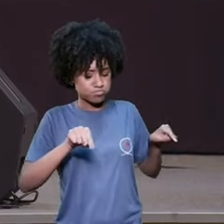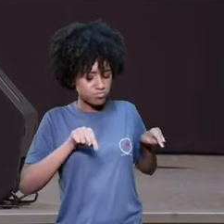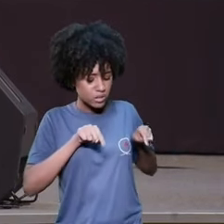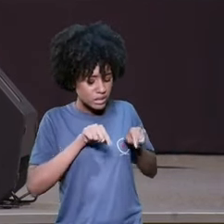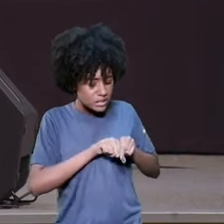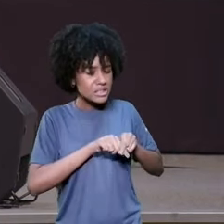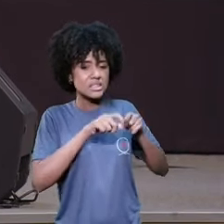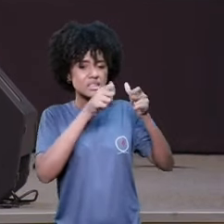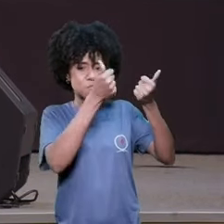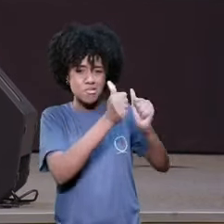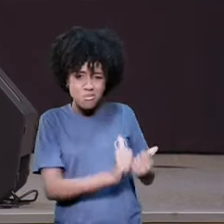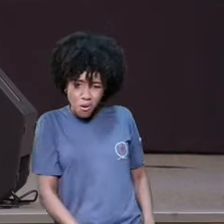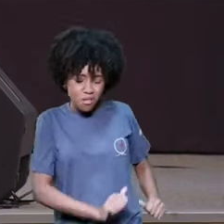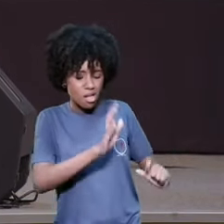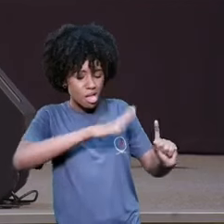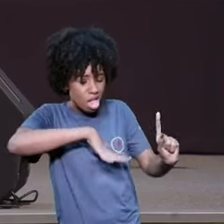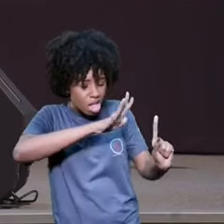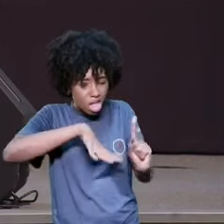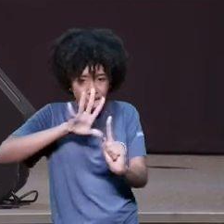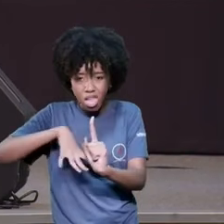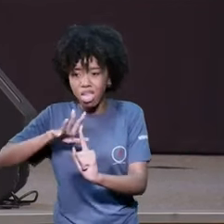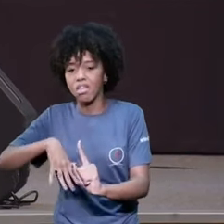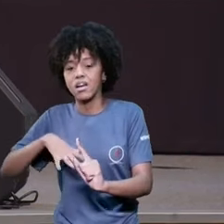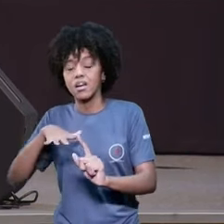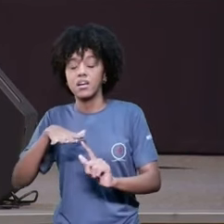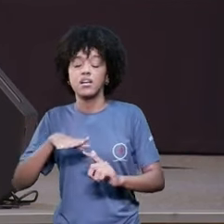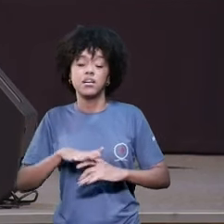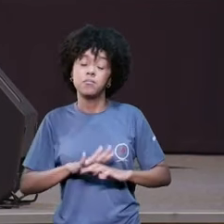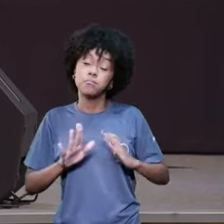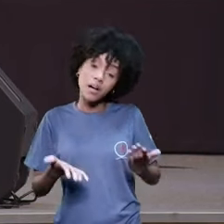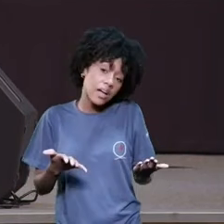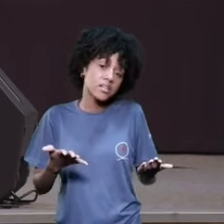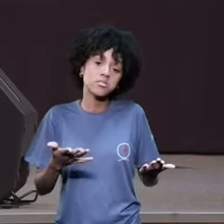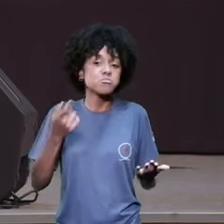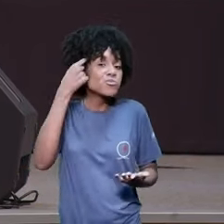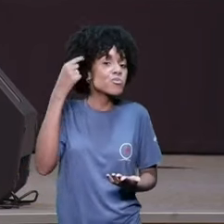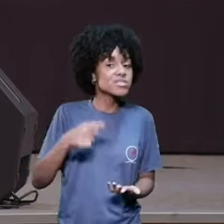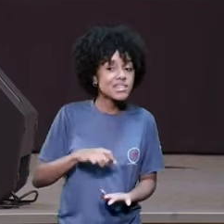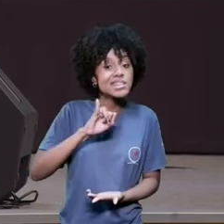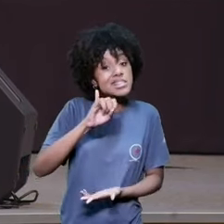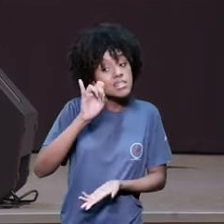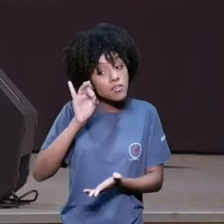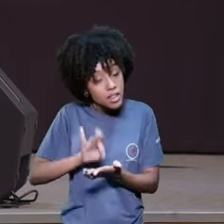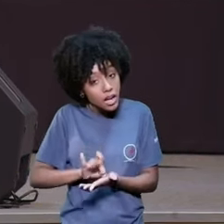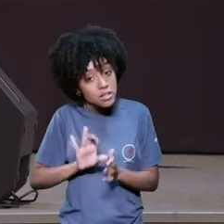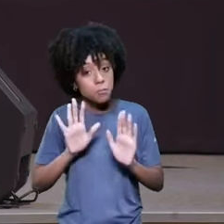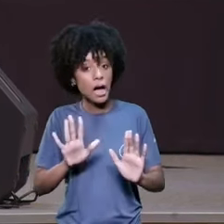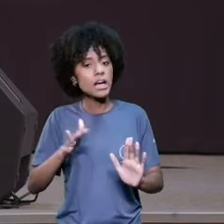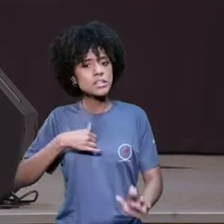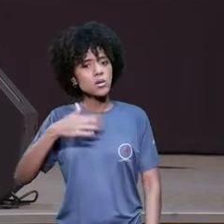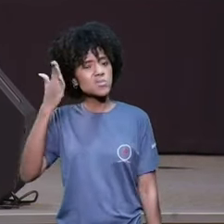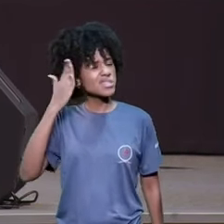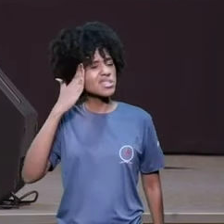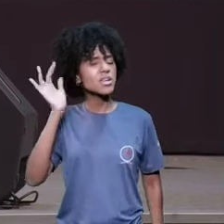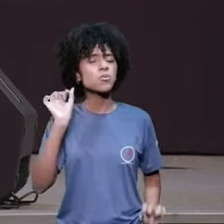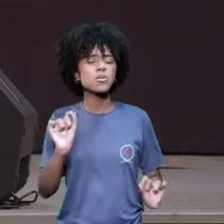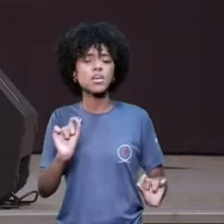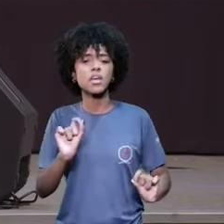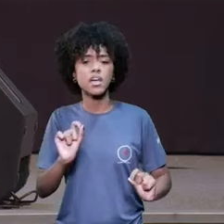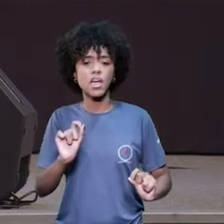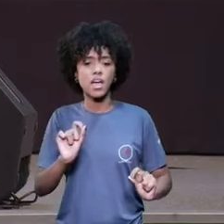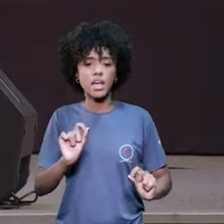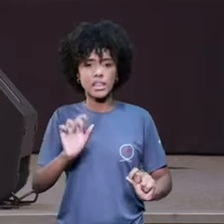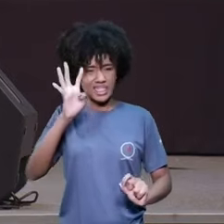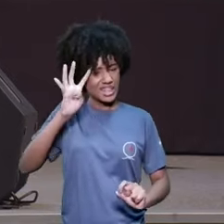de ídolos, um construtor de imagens. Não sei te dizer se isso é verdade, mas de uma coisa eu sei: ninguém toma uma decisão